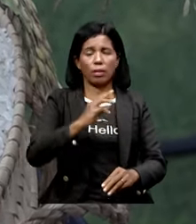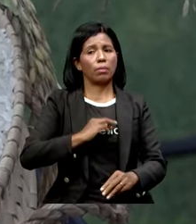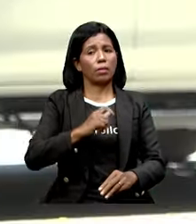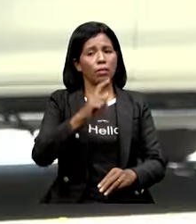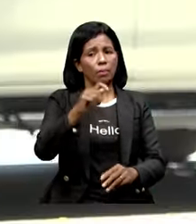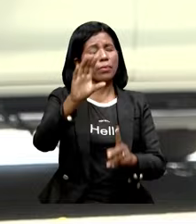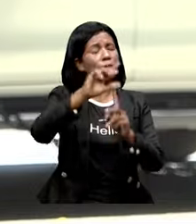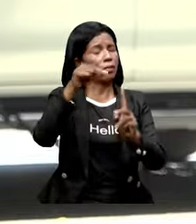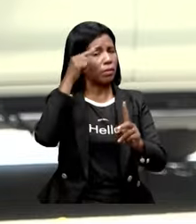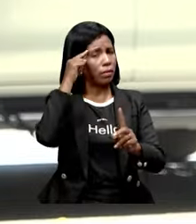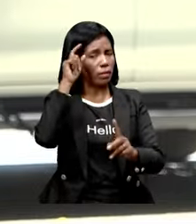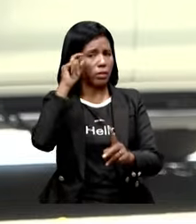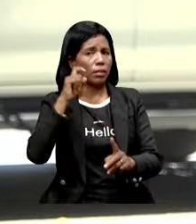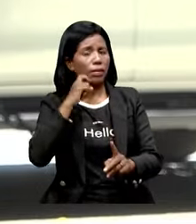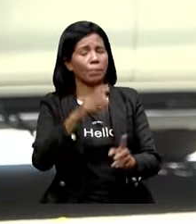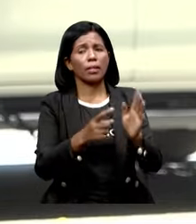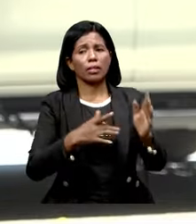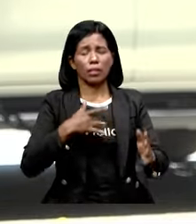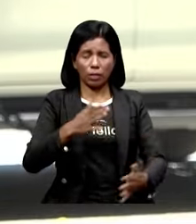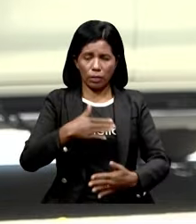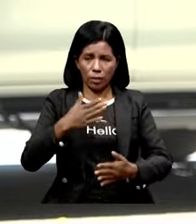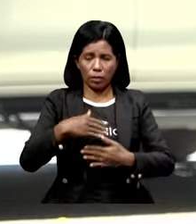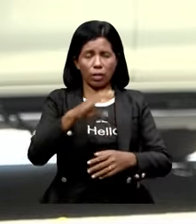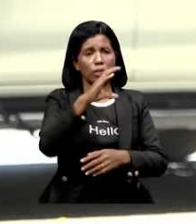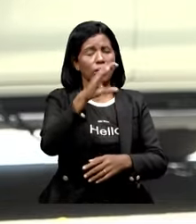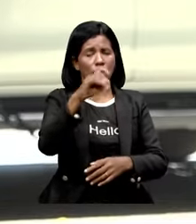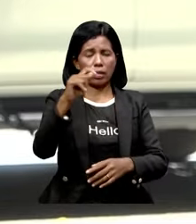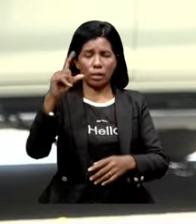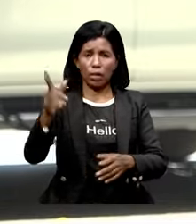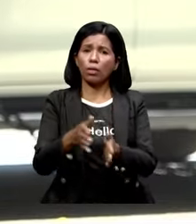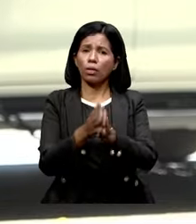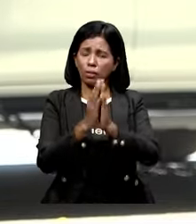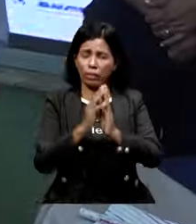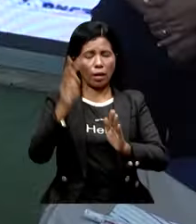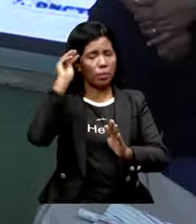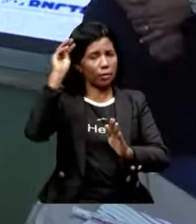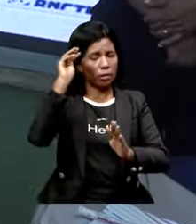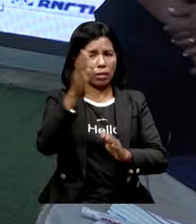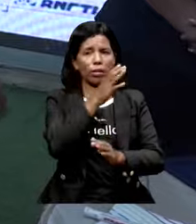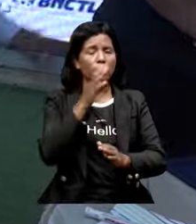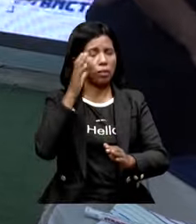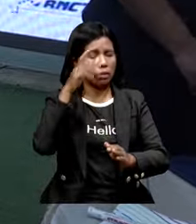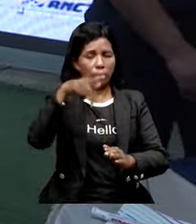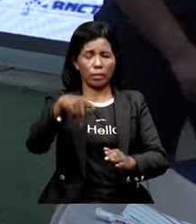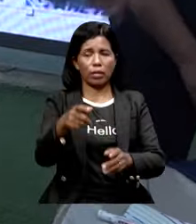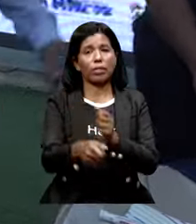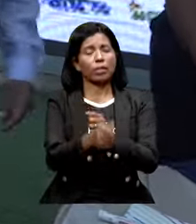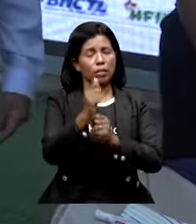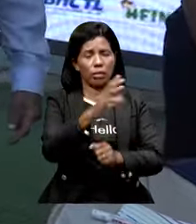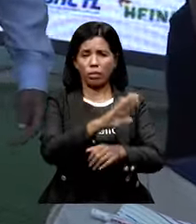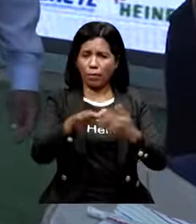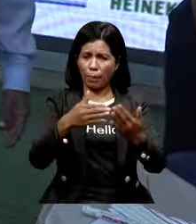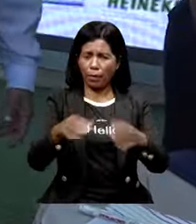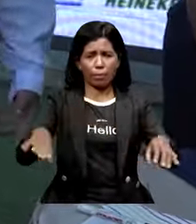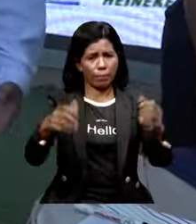o governo, Carlos Sana Guzmão, aprecia o serviço CTL, no russo, ba ministro Agricultura, Pecuária, Pesca e Floresta, a